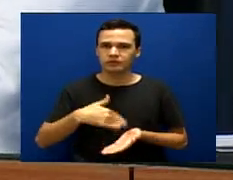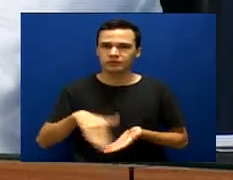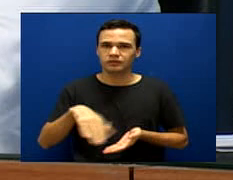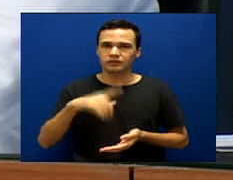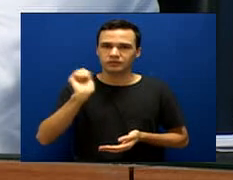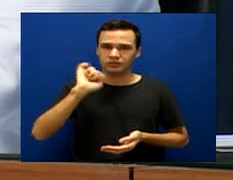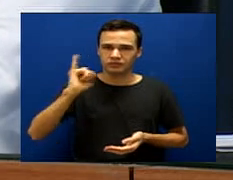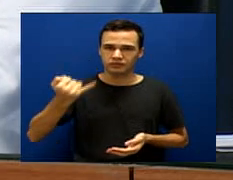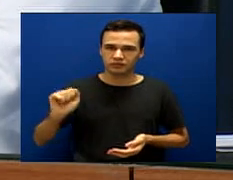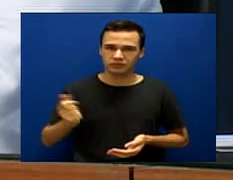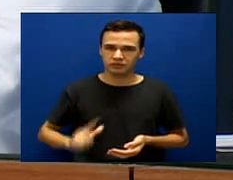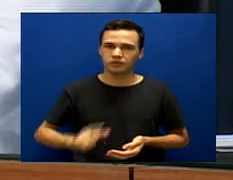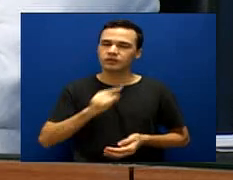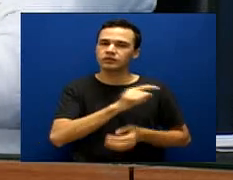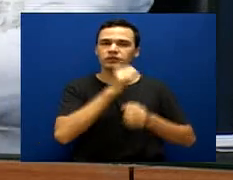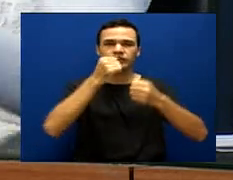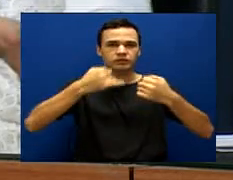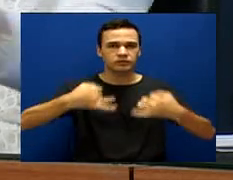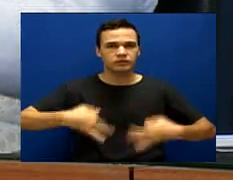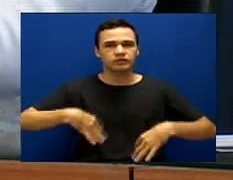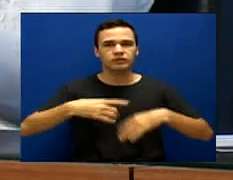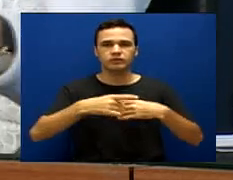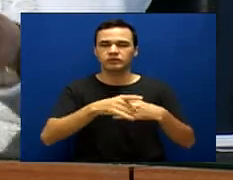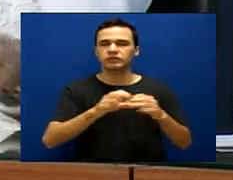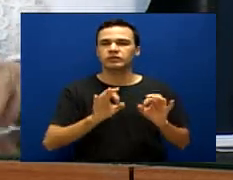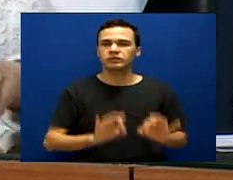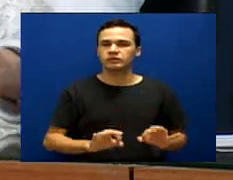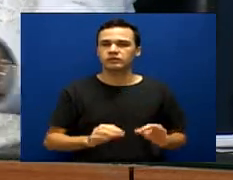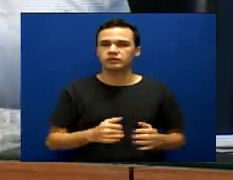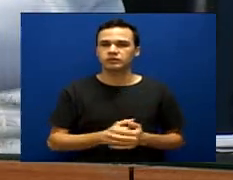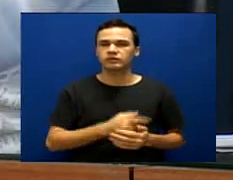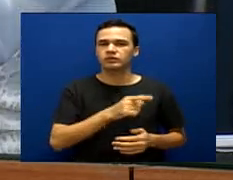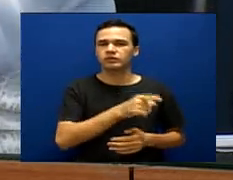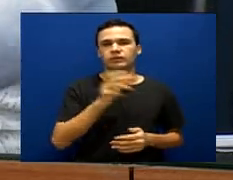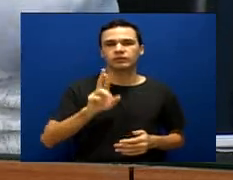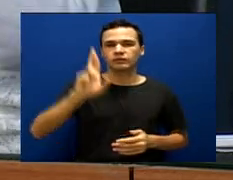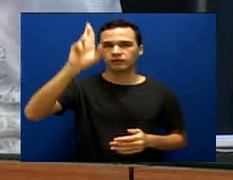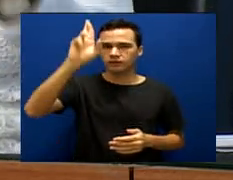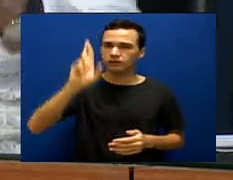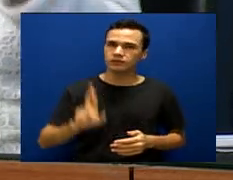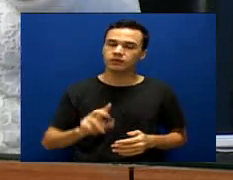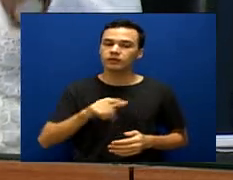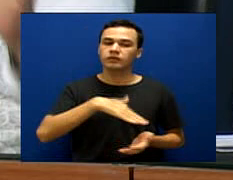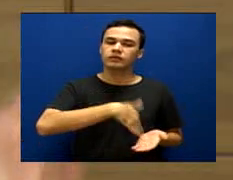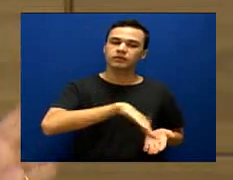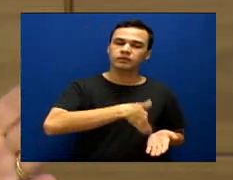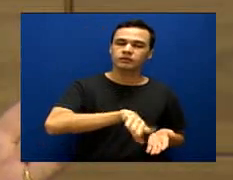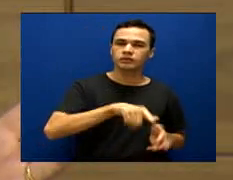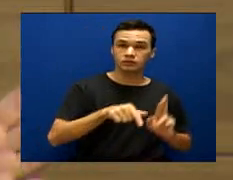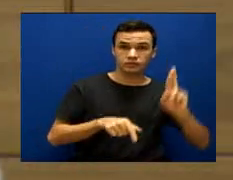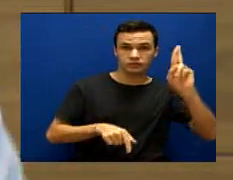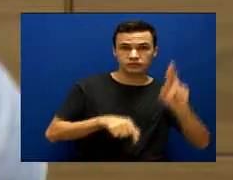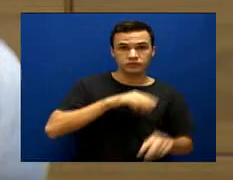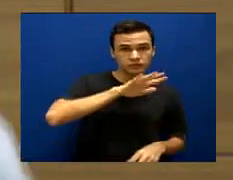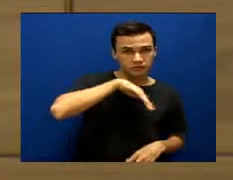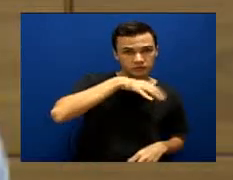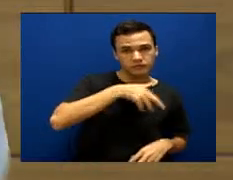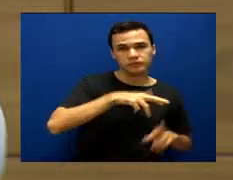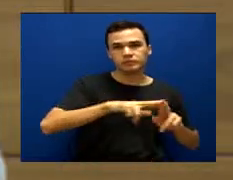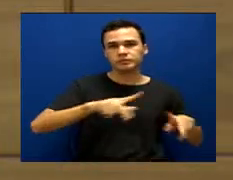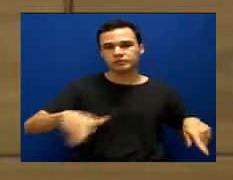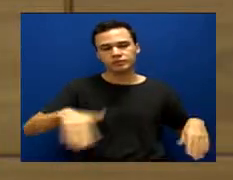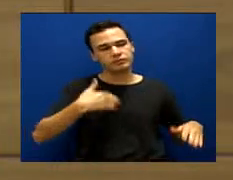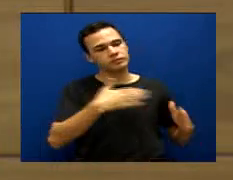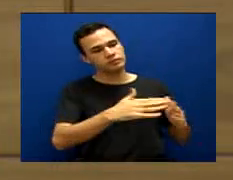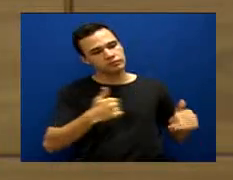para que nos esclareça, de fato, quem vai ser o responsável, qual é a secretaria que nós vamos cobrar,